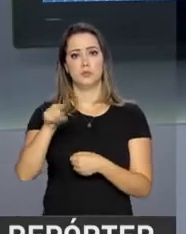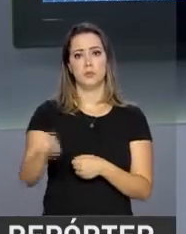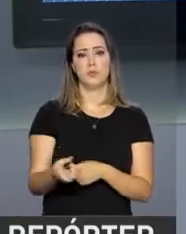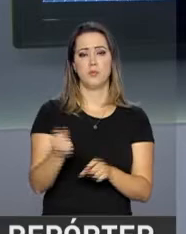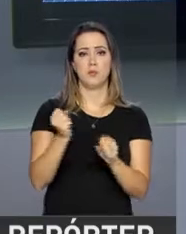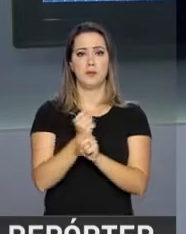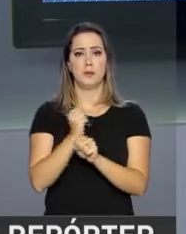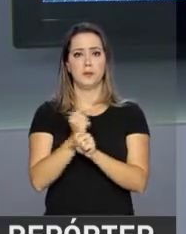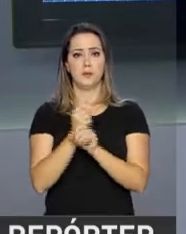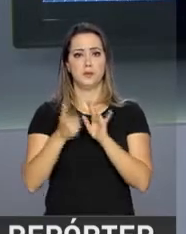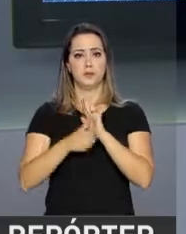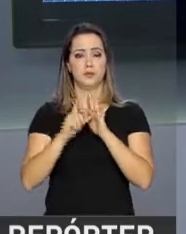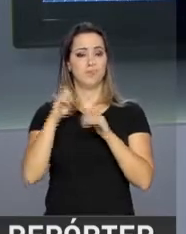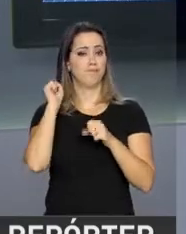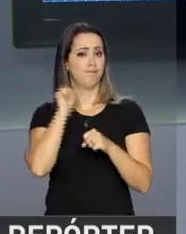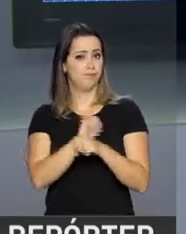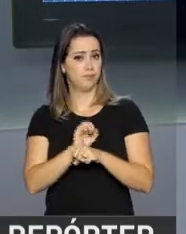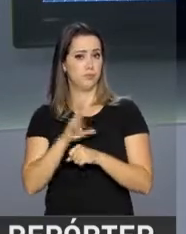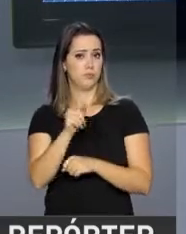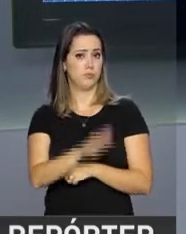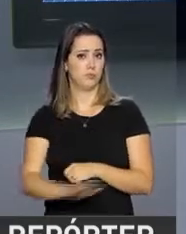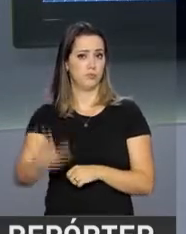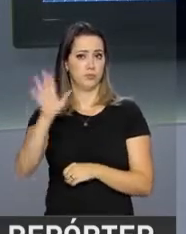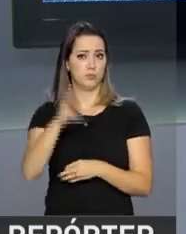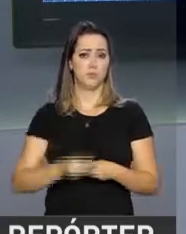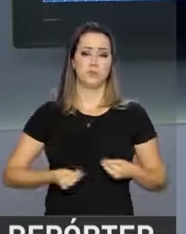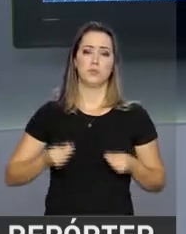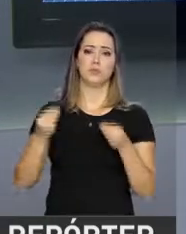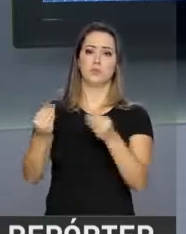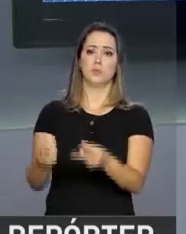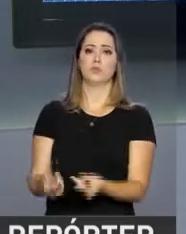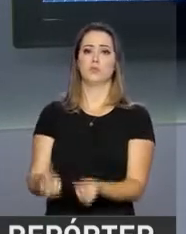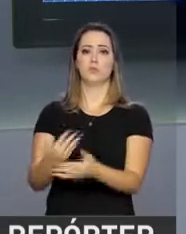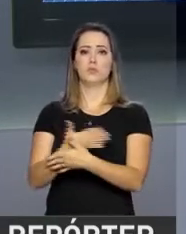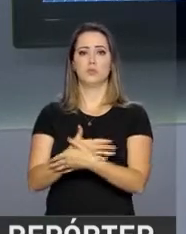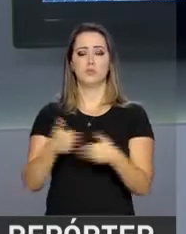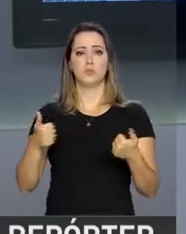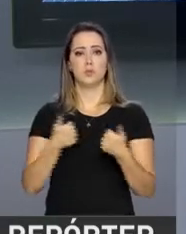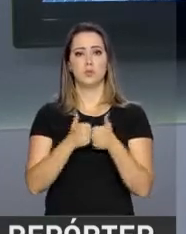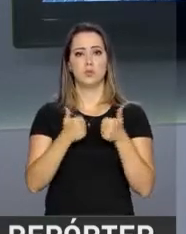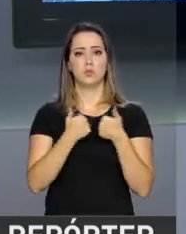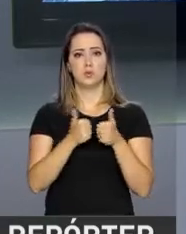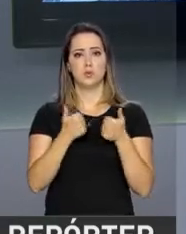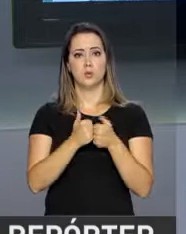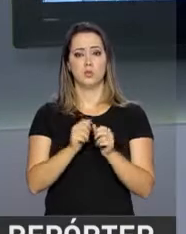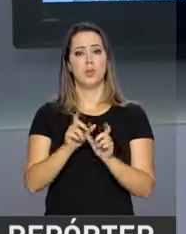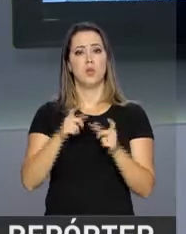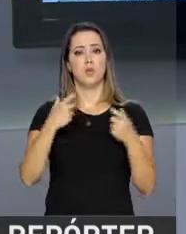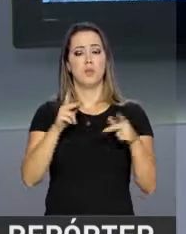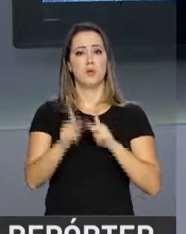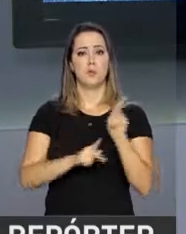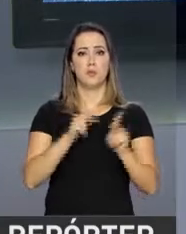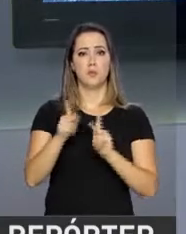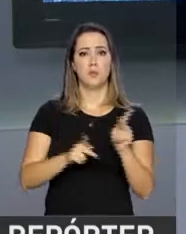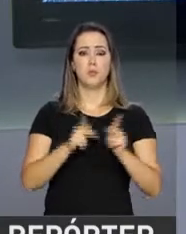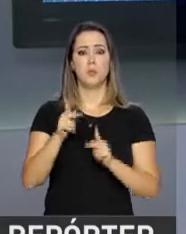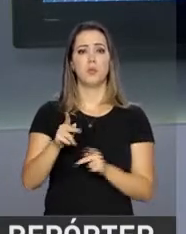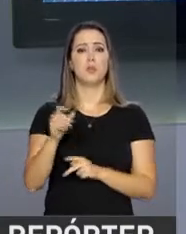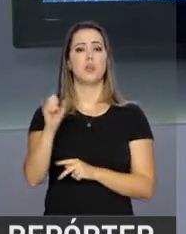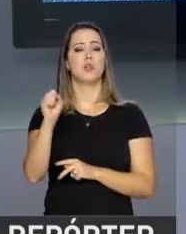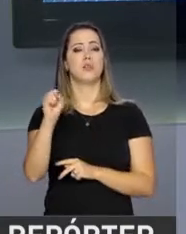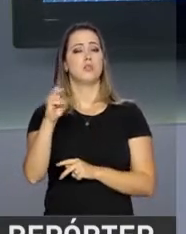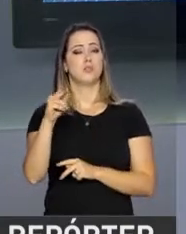mil obras paralisadas em todo o país, garante recursos para a melhoria do transporte público para a população de Aracaju,